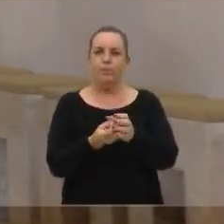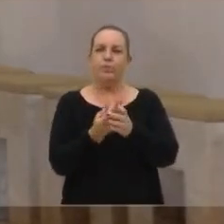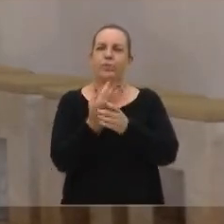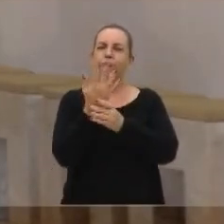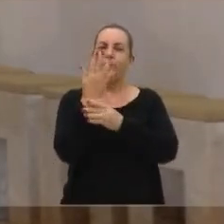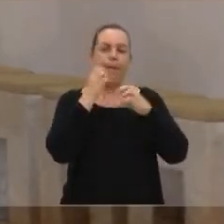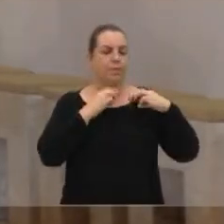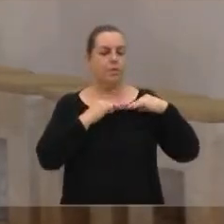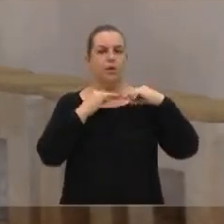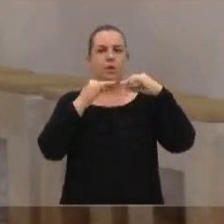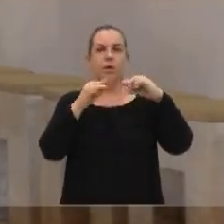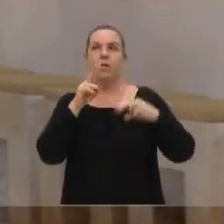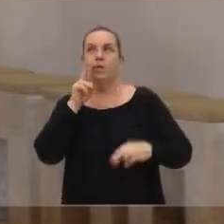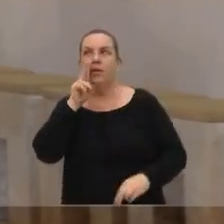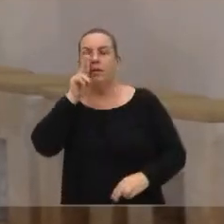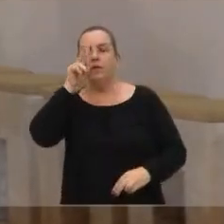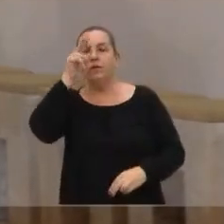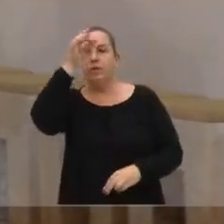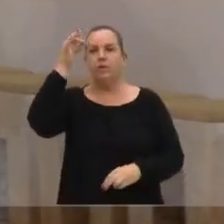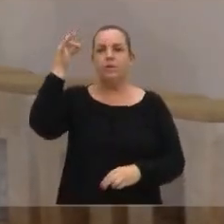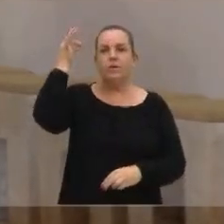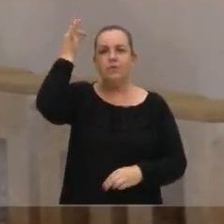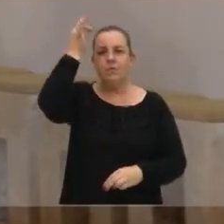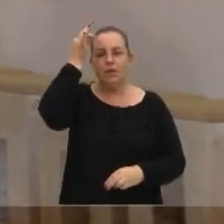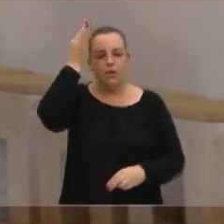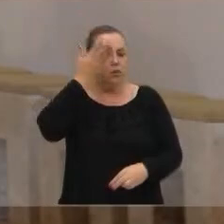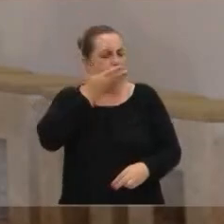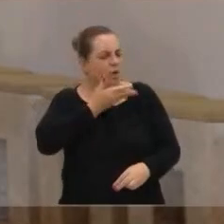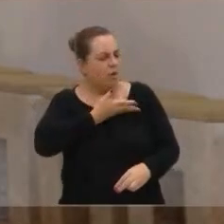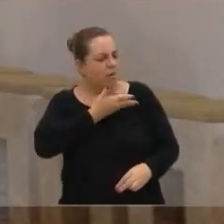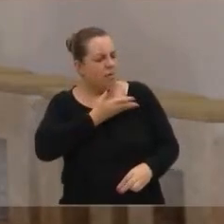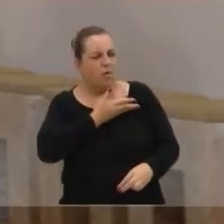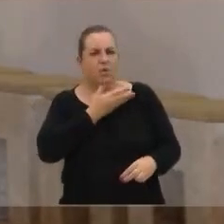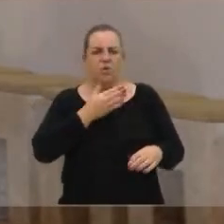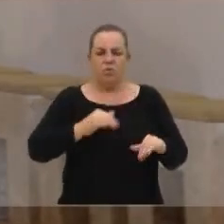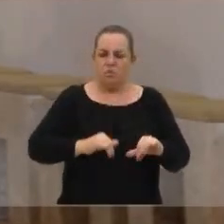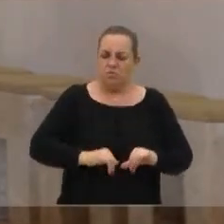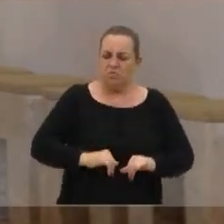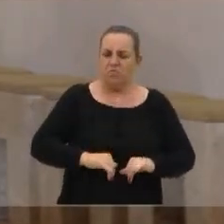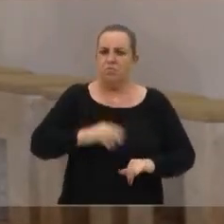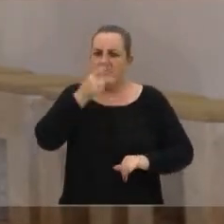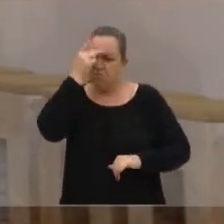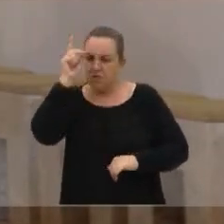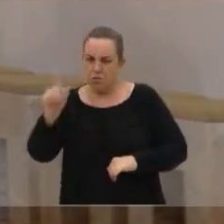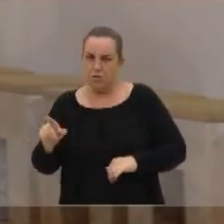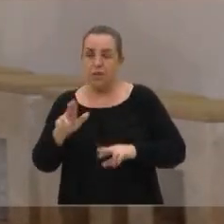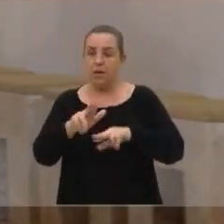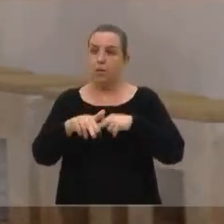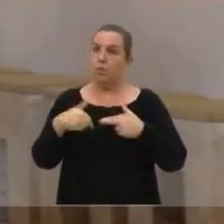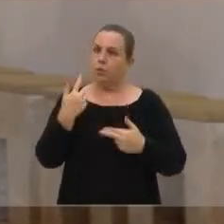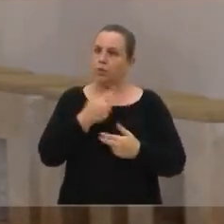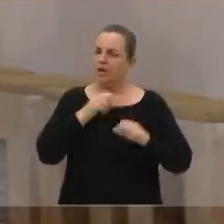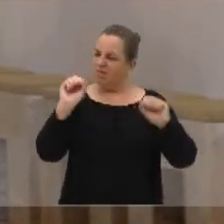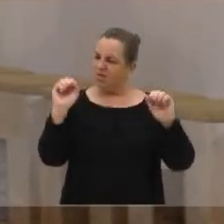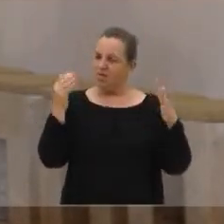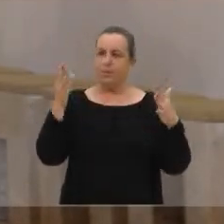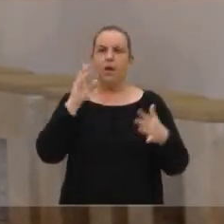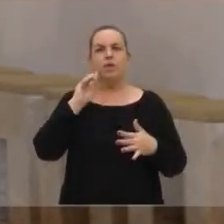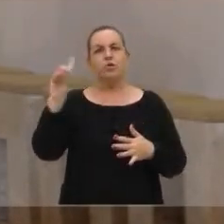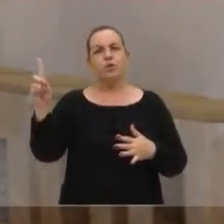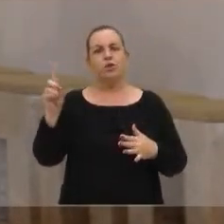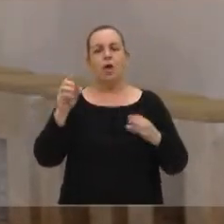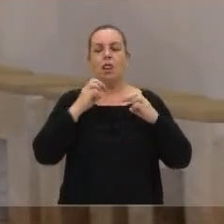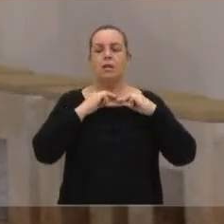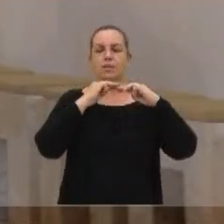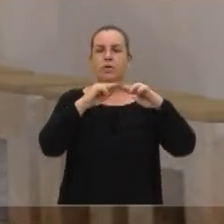pela força do Espírito, pelos apóstolos, pelos mártires e por nós. Celebrar o Dia das Missões é louvar